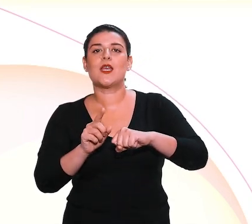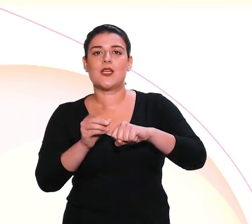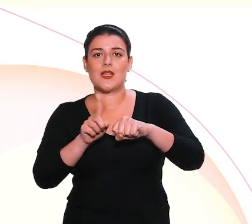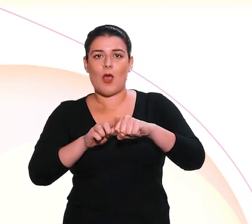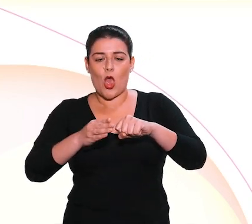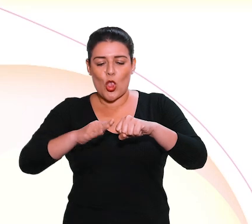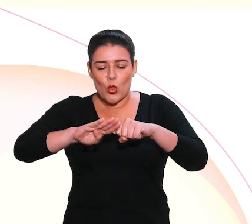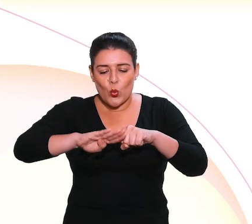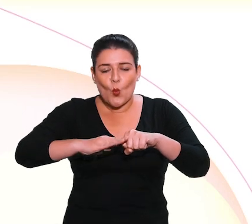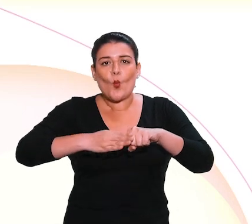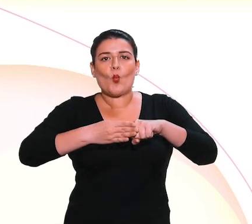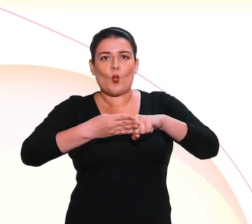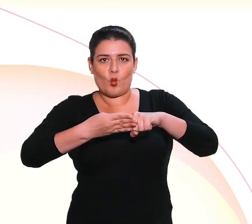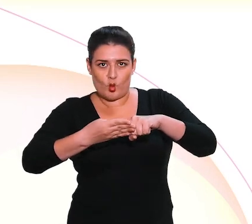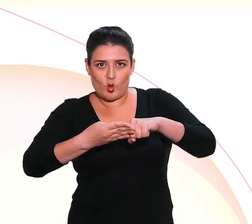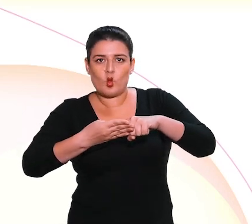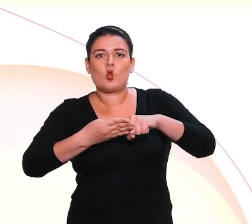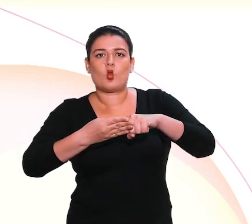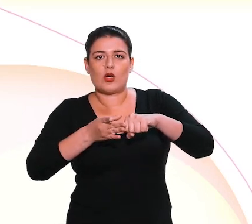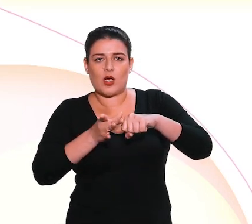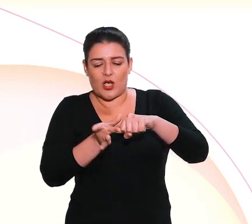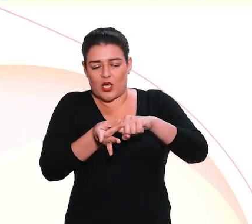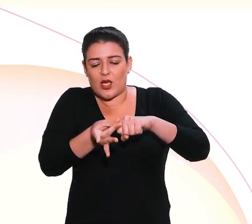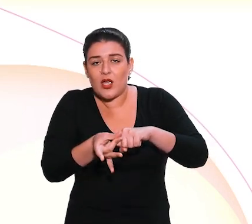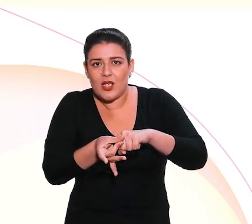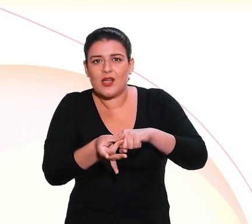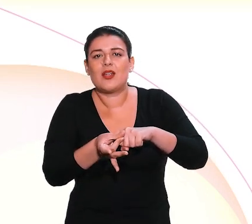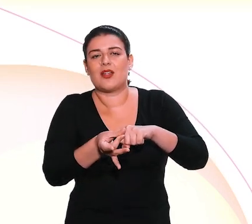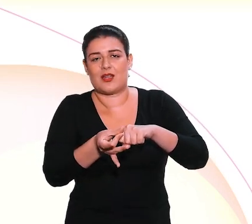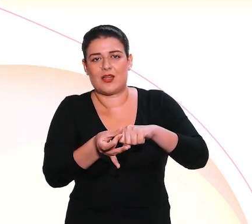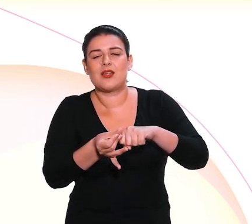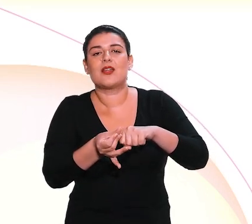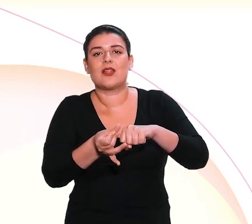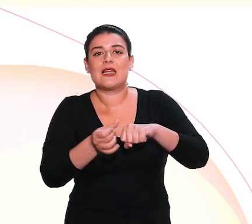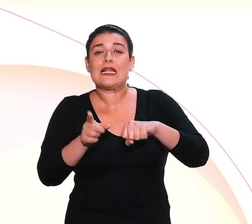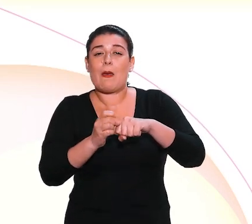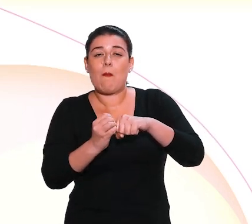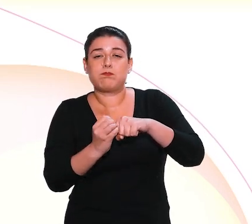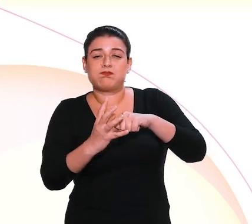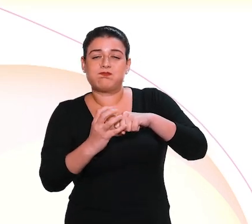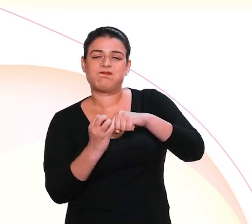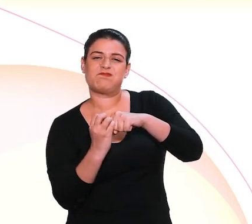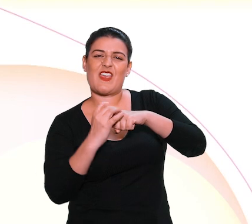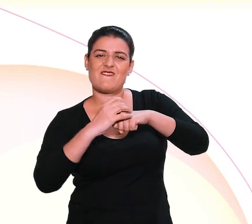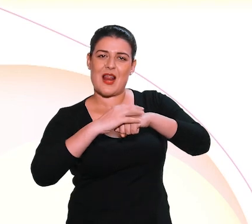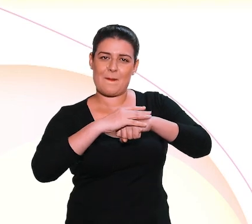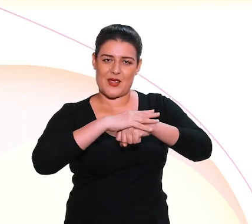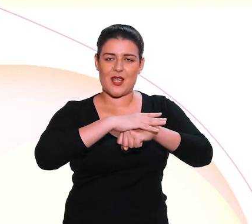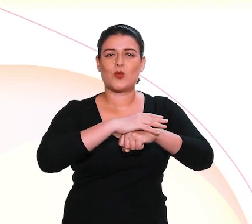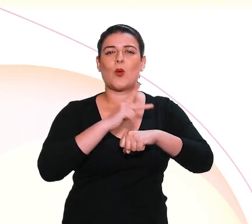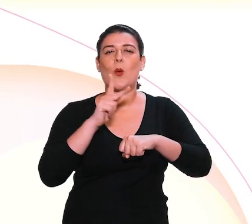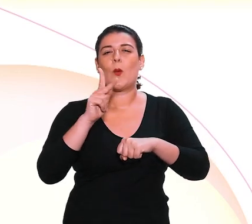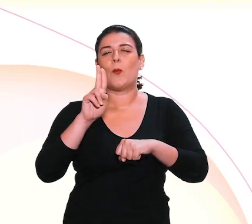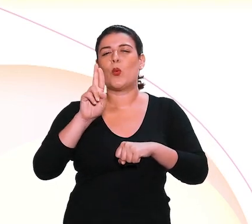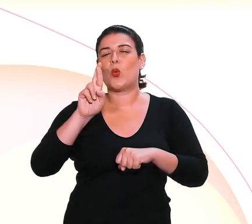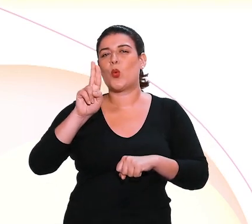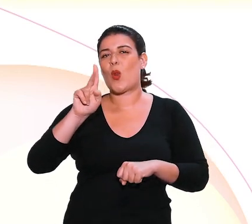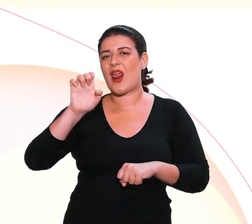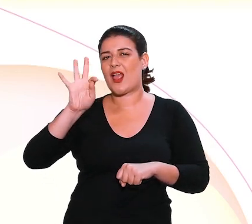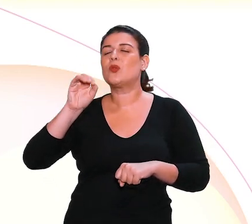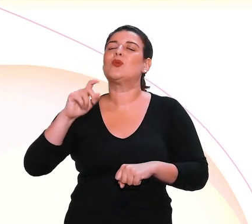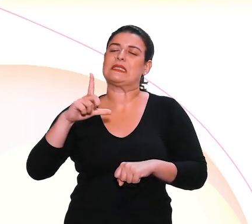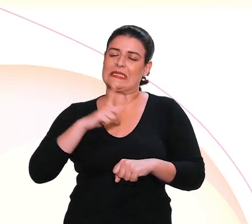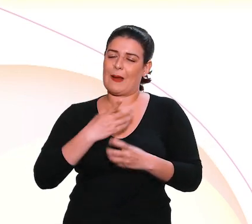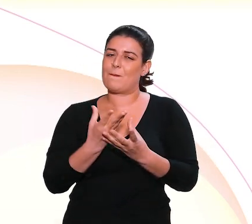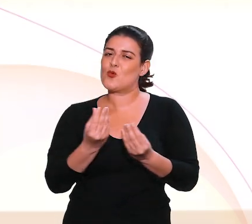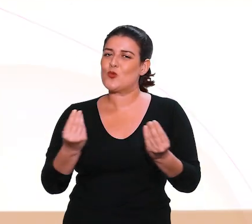invaginadas quando são para dentro e fazem aquelas dobras, inflamadas, infectadas e purulentas. Infelizmente a gente vê